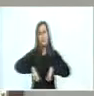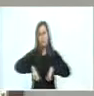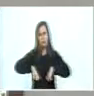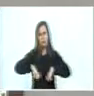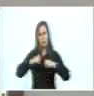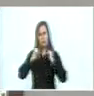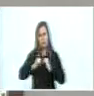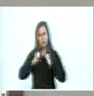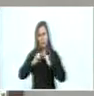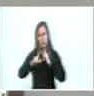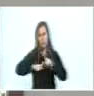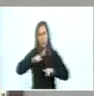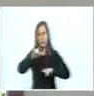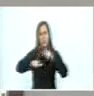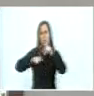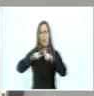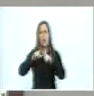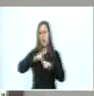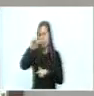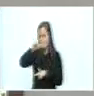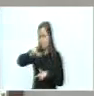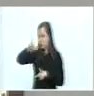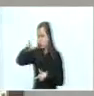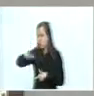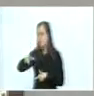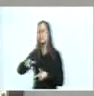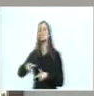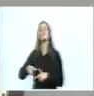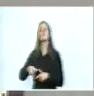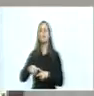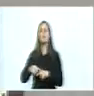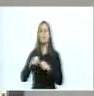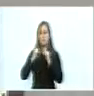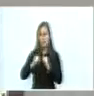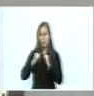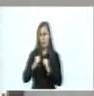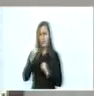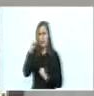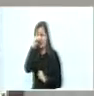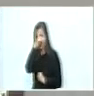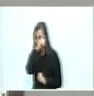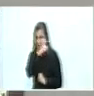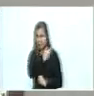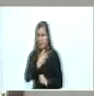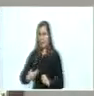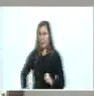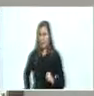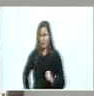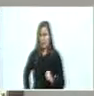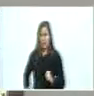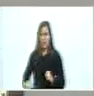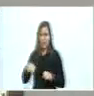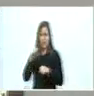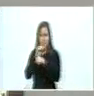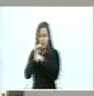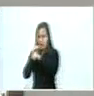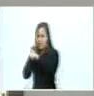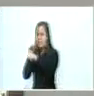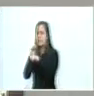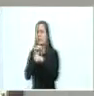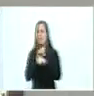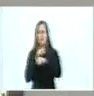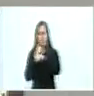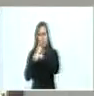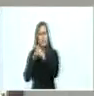que possa trabalhar, que tenha gente o suficiente, fica difícil que o governo, né, fiscalizar e fazer de verdade as suas políticas